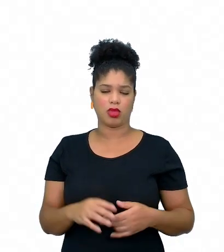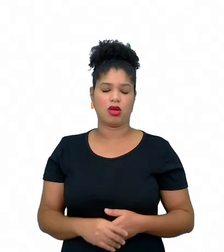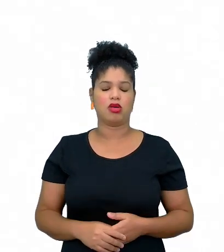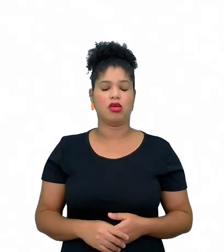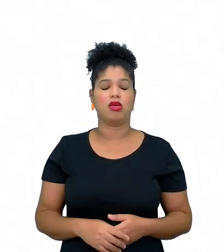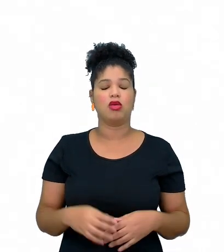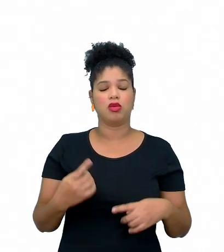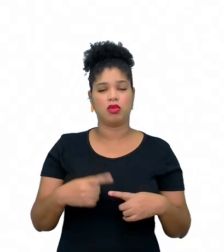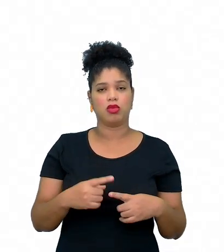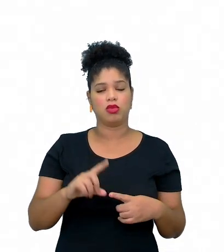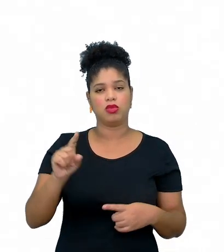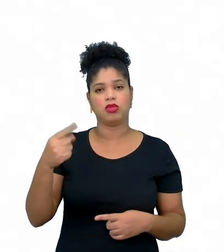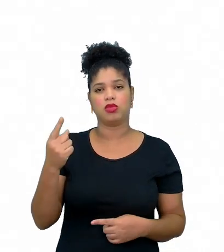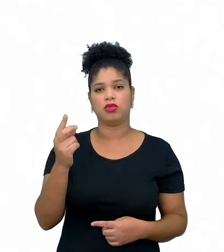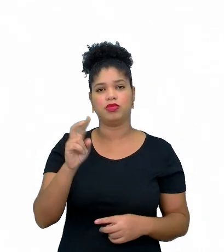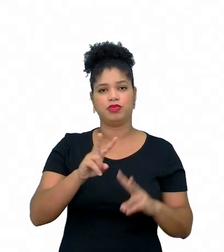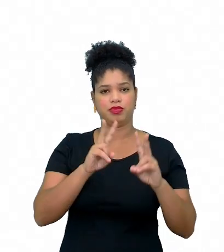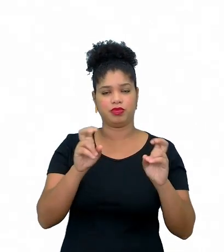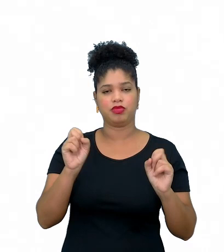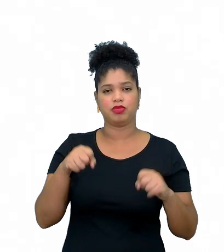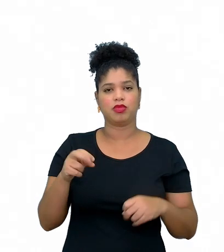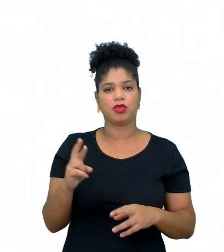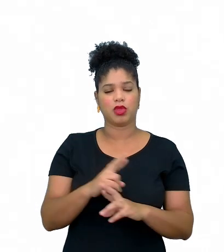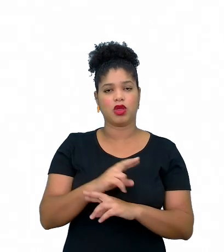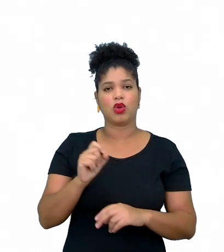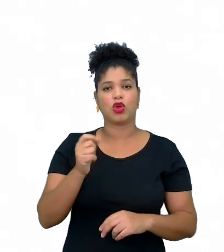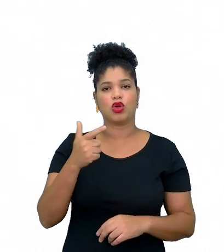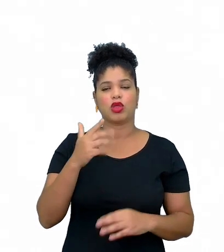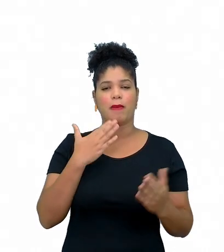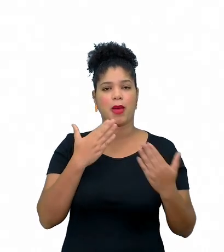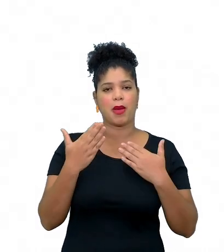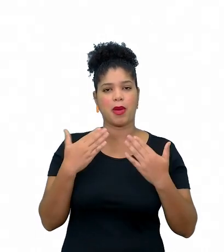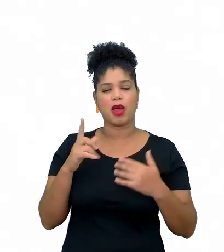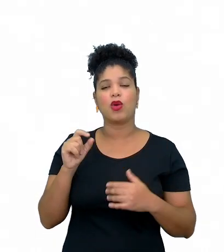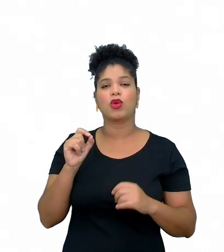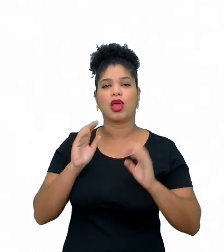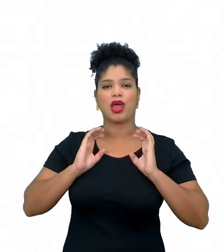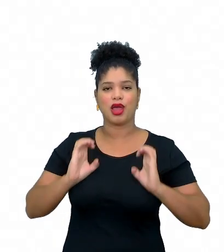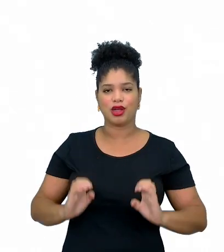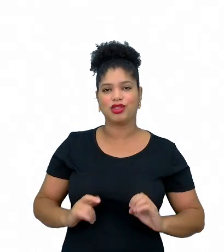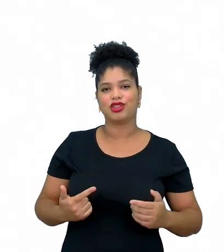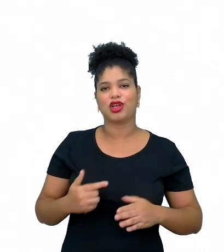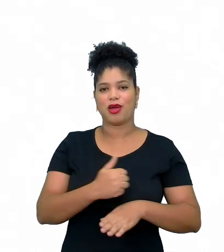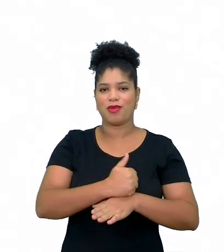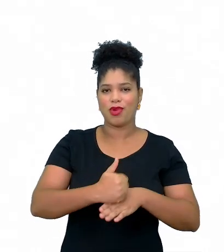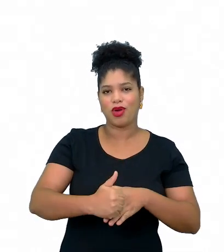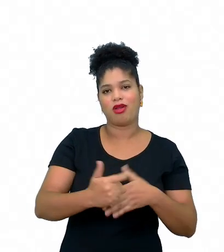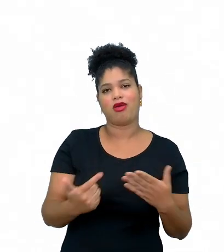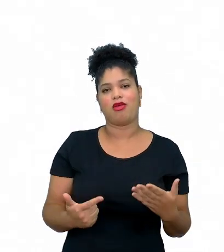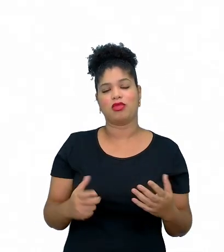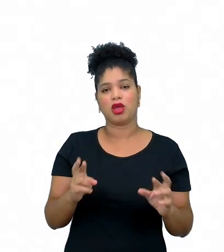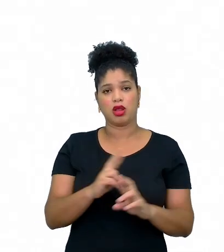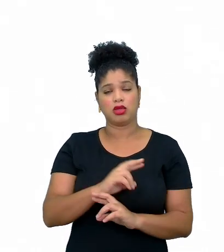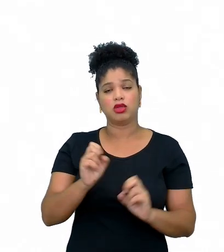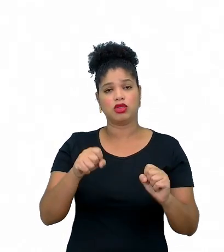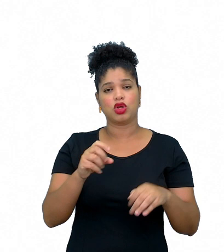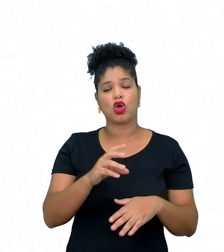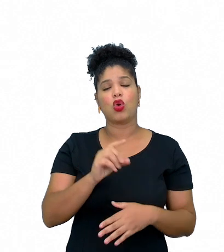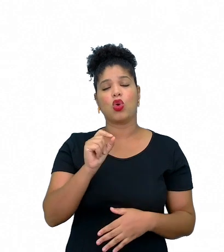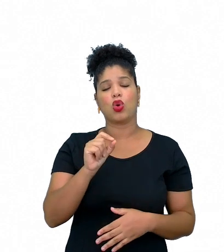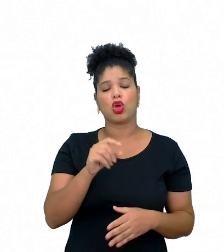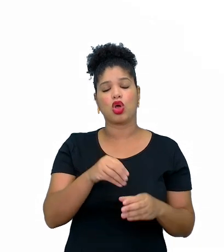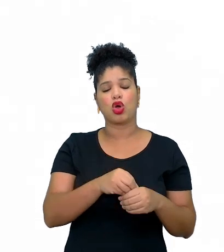gente parte para outro campo que também dá muita discussão sobre ética, sobre moral, relacionado a esses